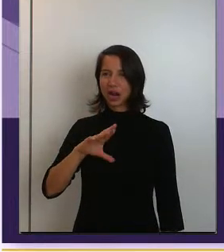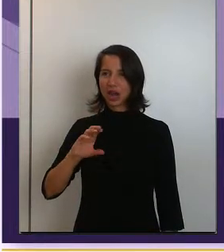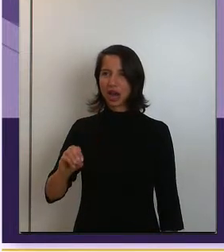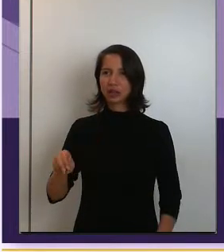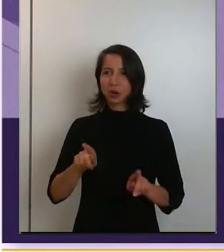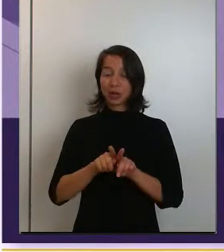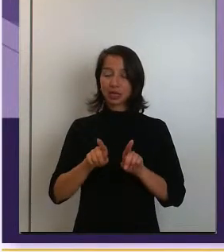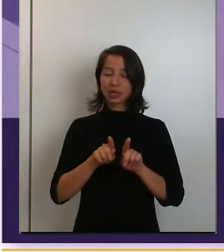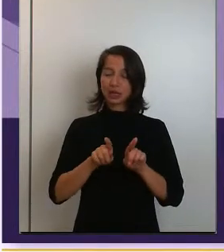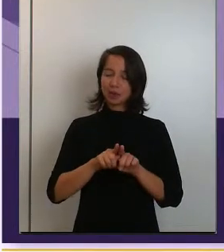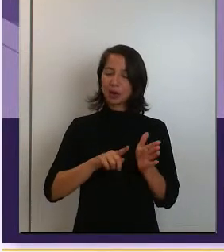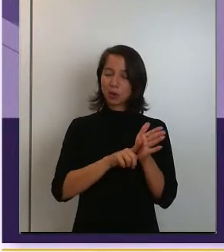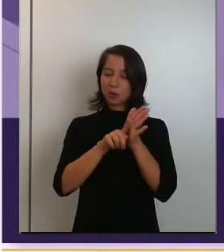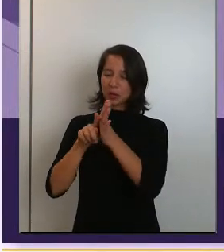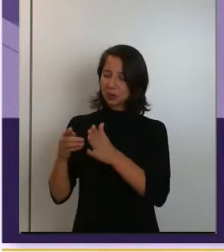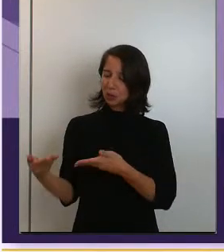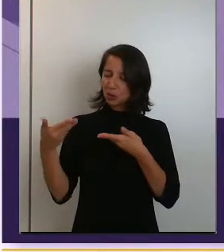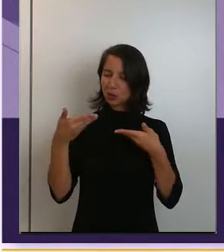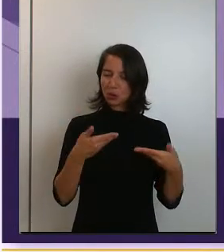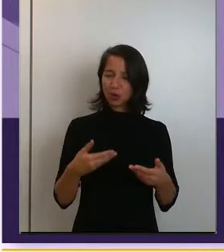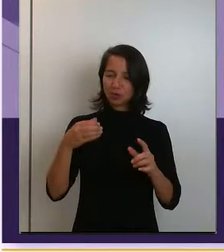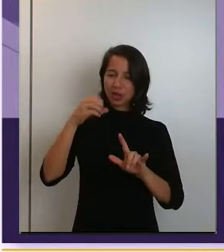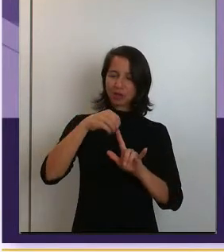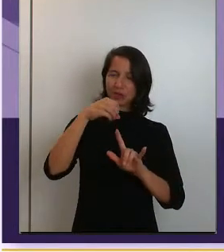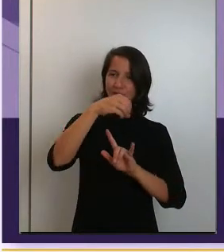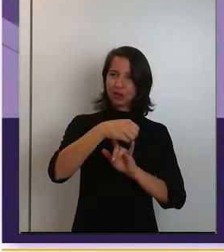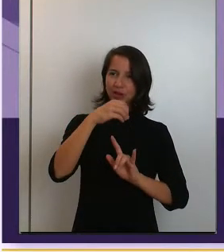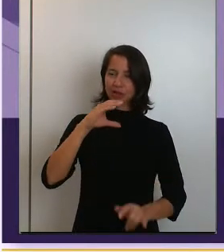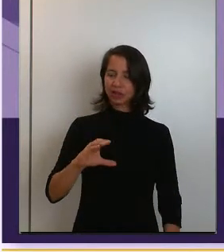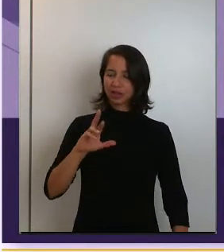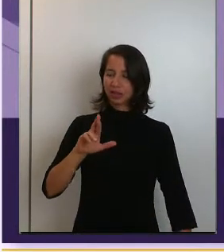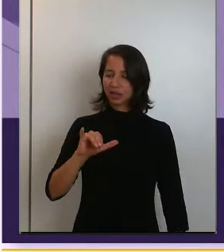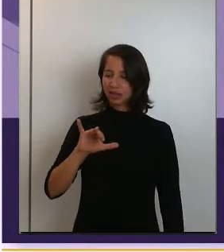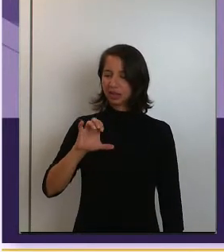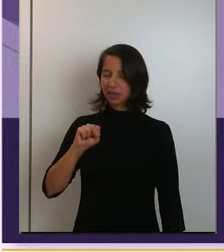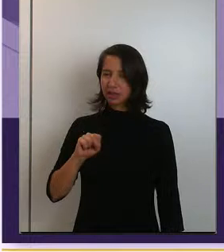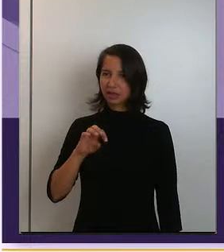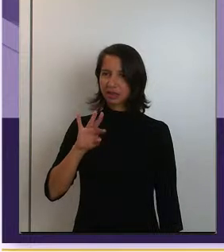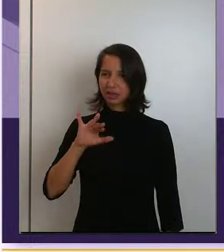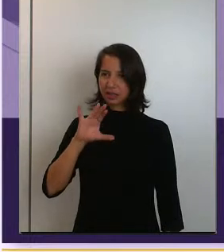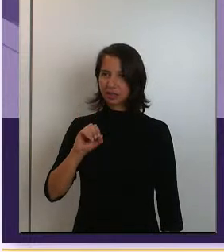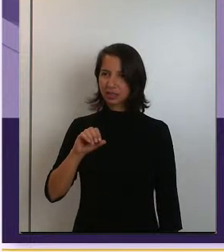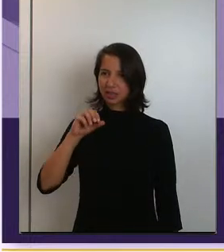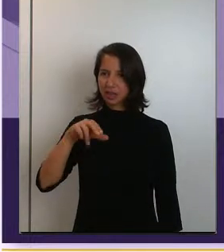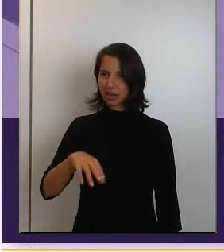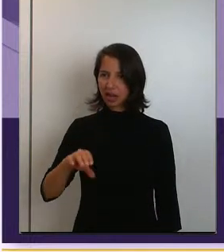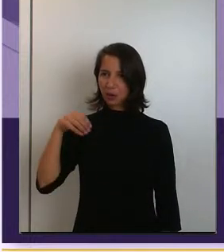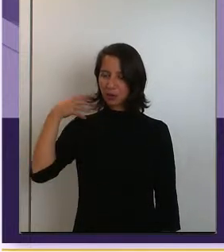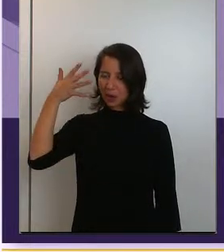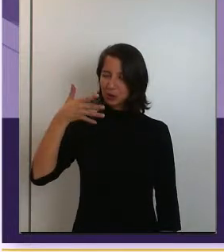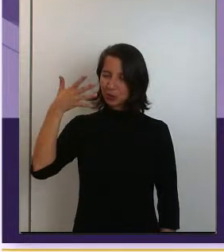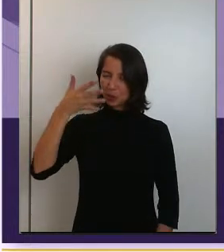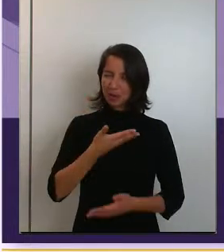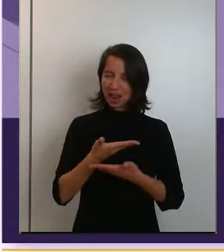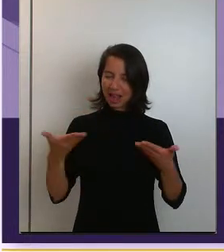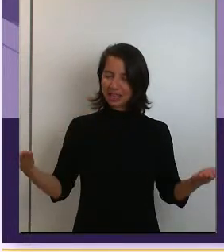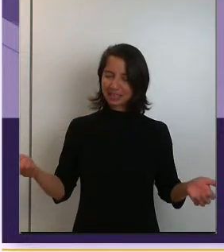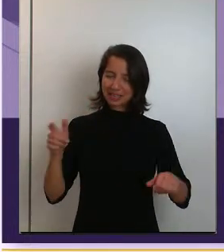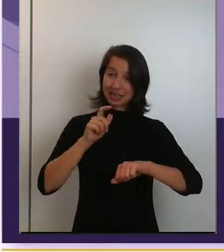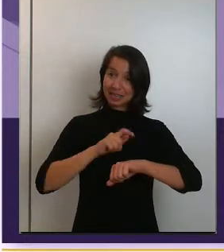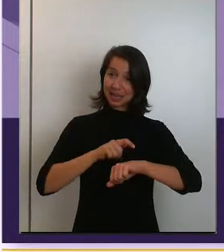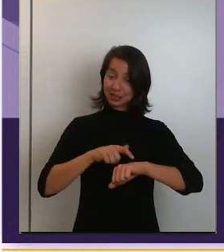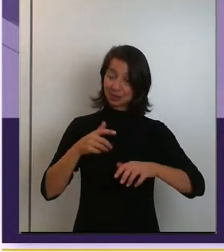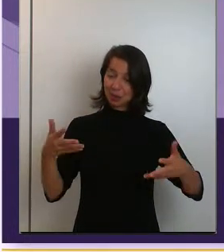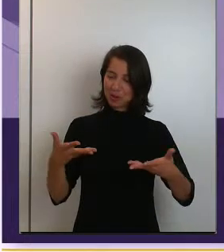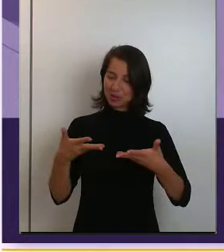nosso pesquisador convidado da Fiocruz, Cristiano Siqueira Bocorini, por sua exposição. Neste momento, daremos início à mesa